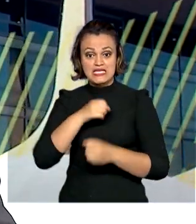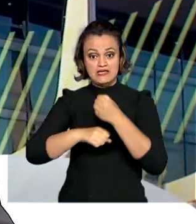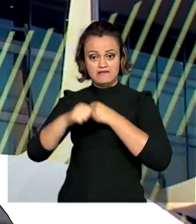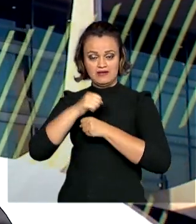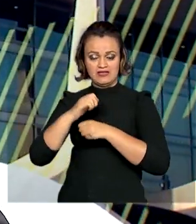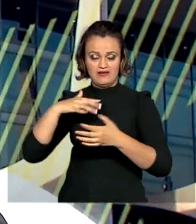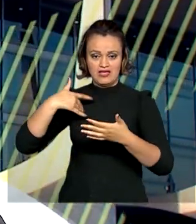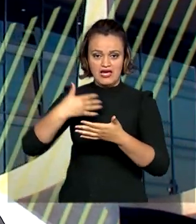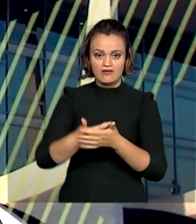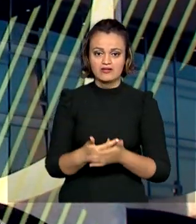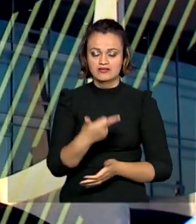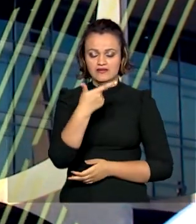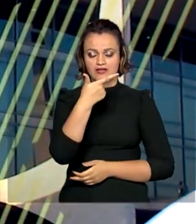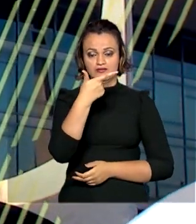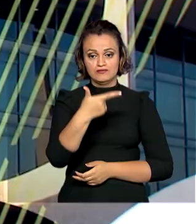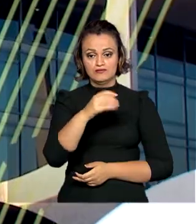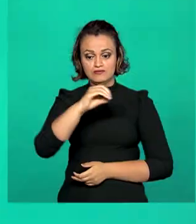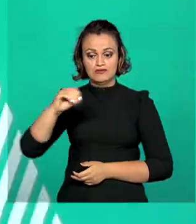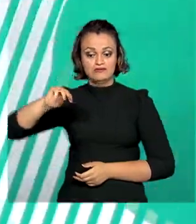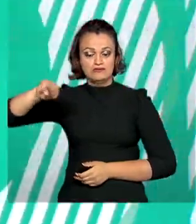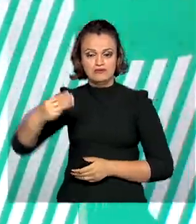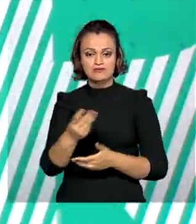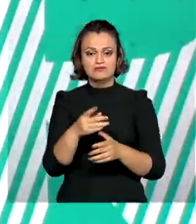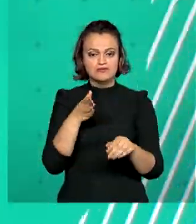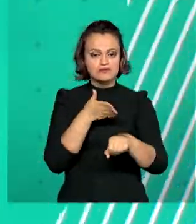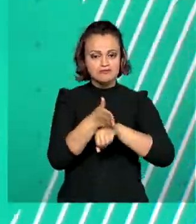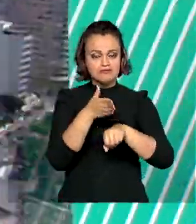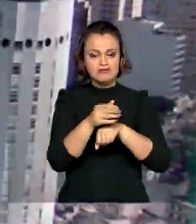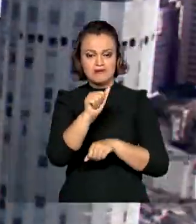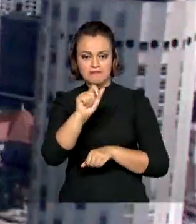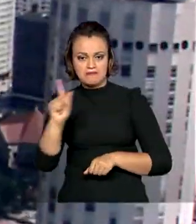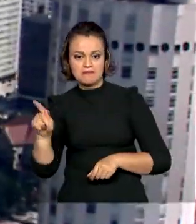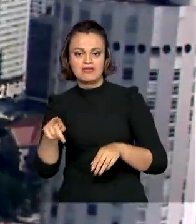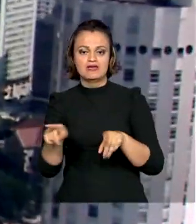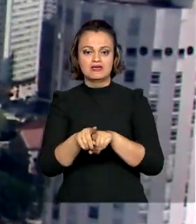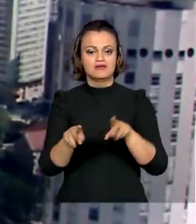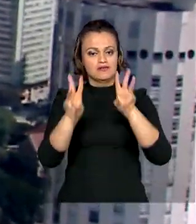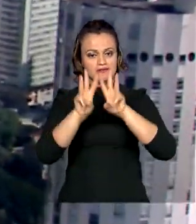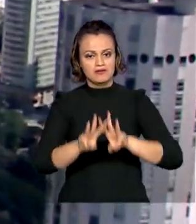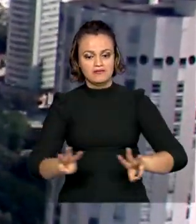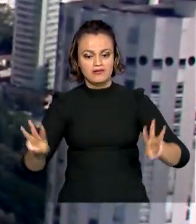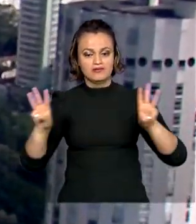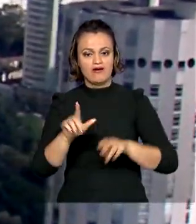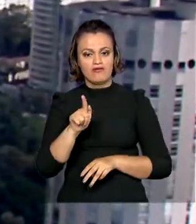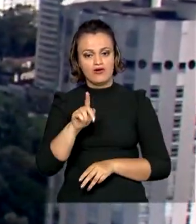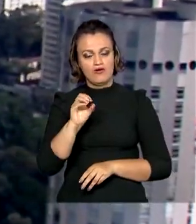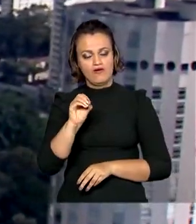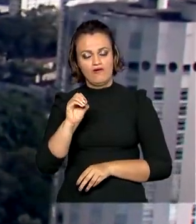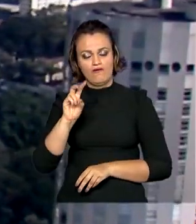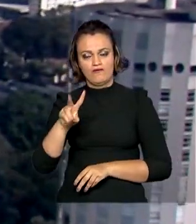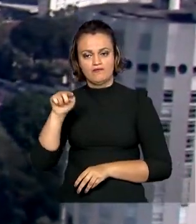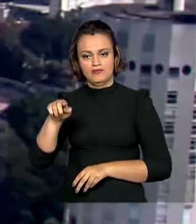de 200 milhões de acessos, que foram feitos pelo aplicativo e também pelo portal gov.br.